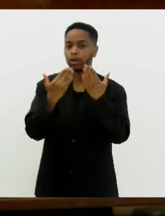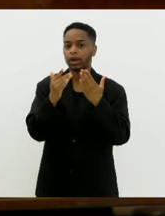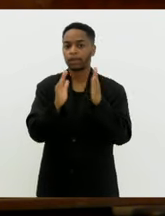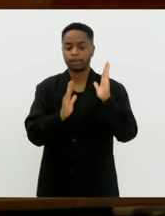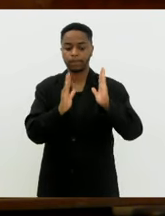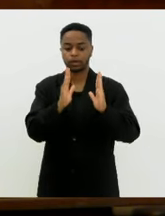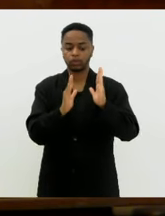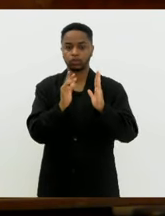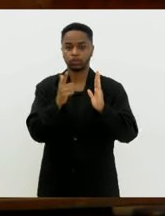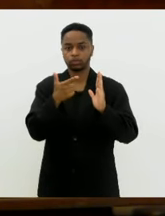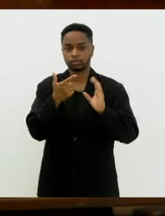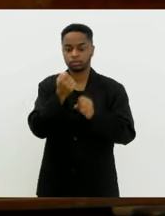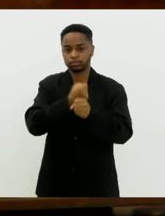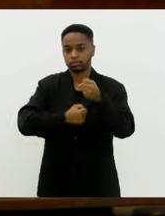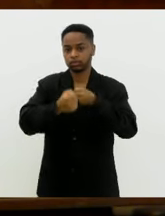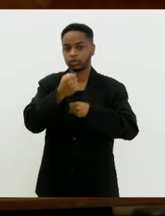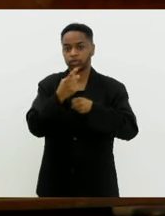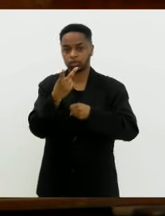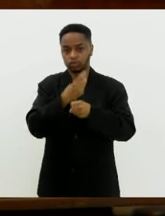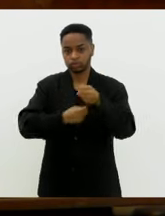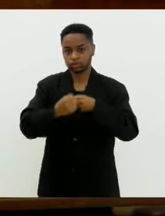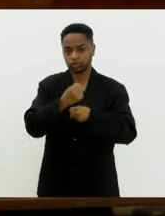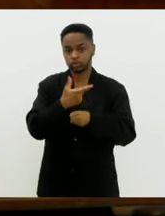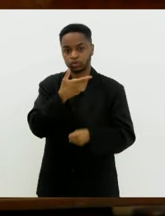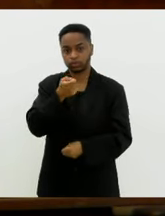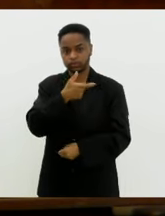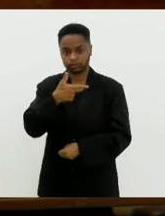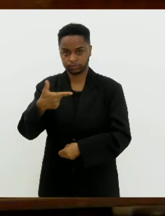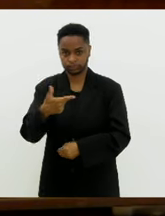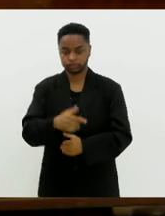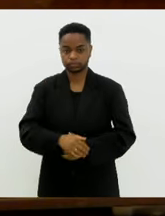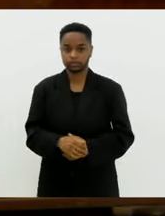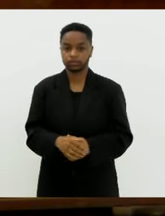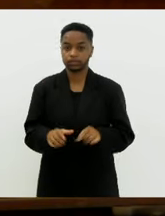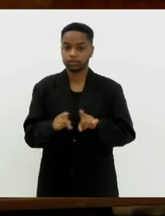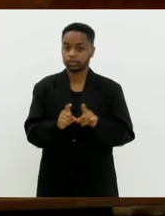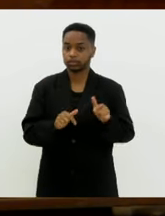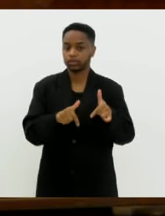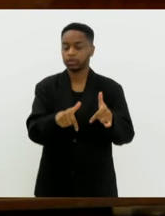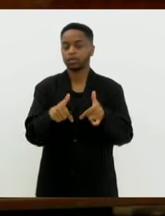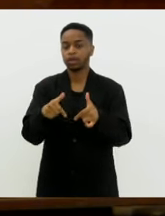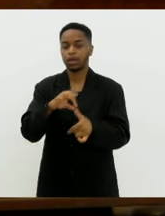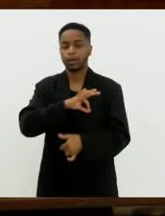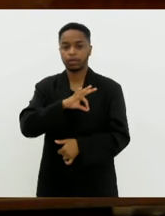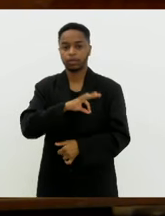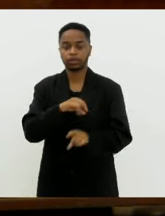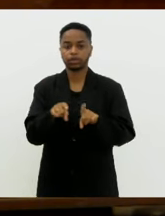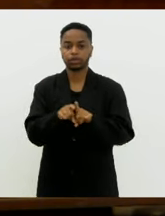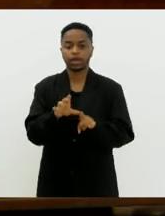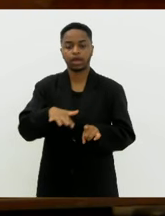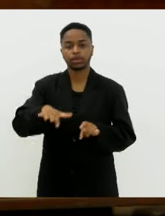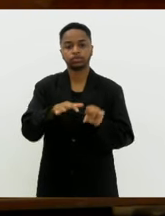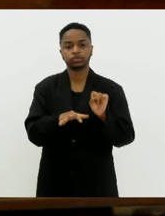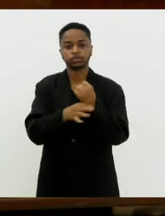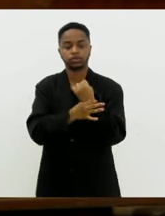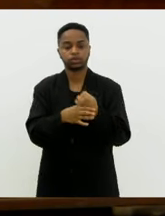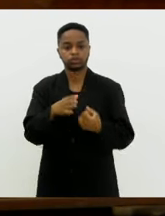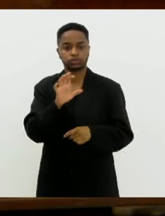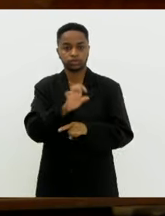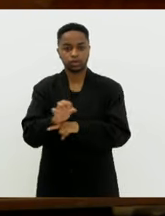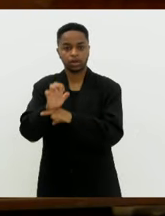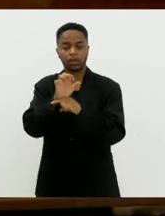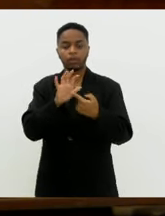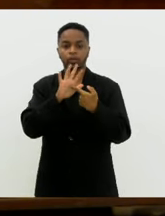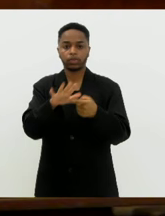ano anterior. A produtividade policial das forças de segurança estaduais também conquistou resultados